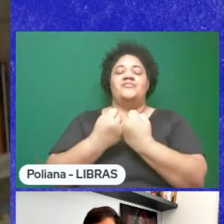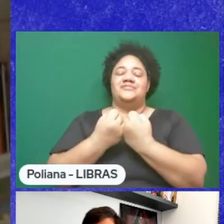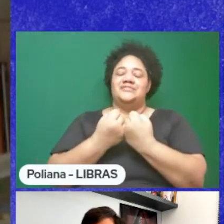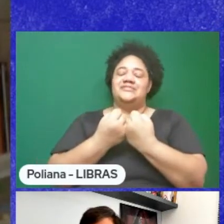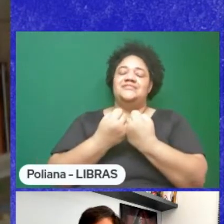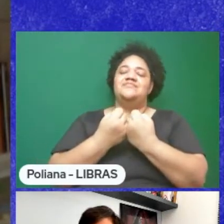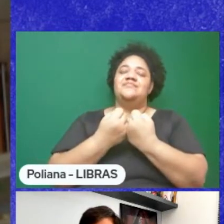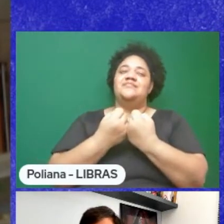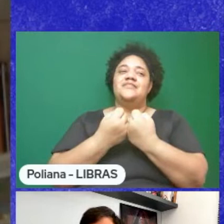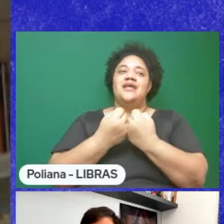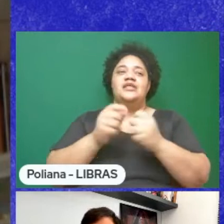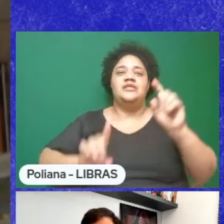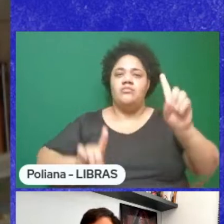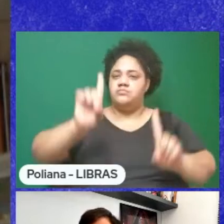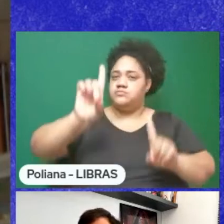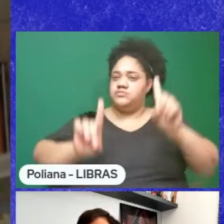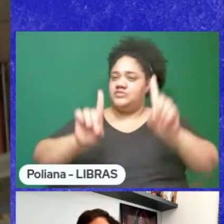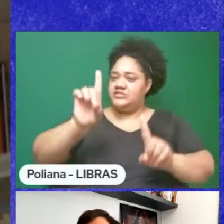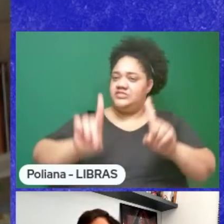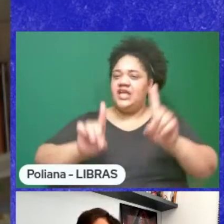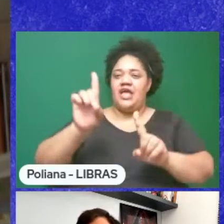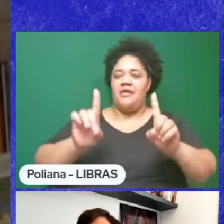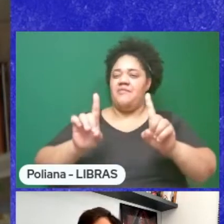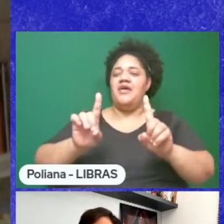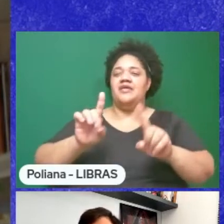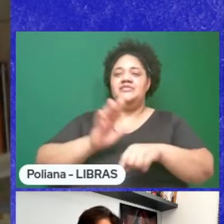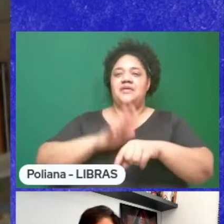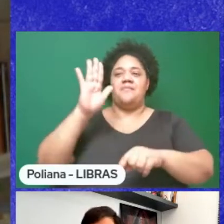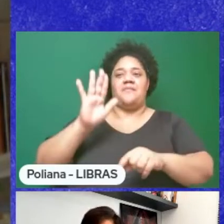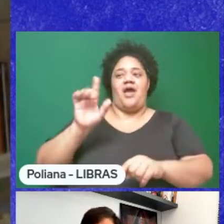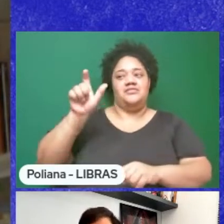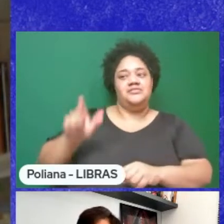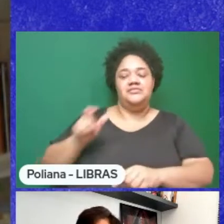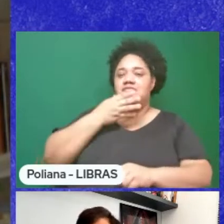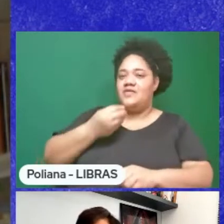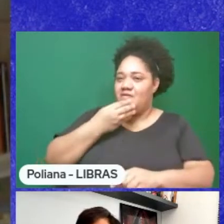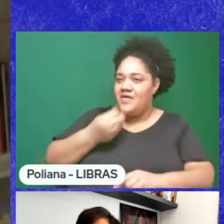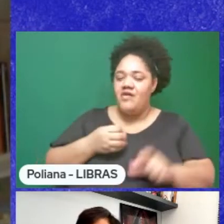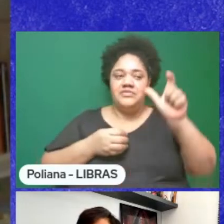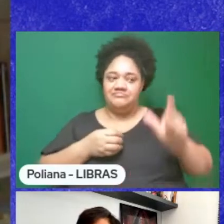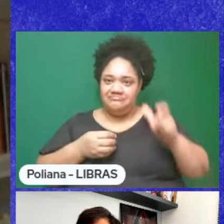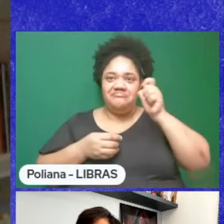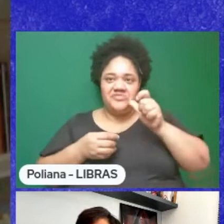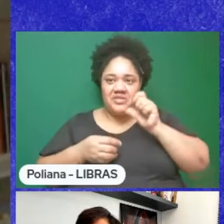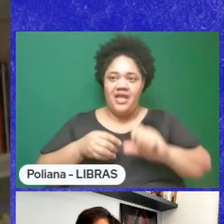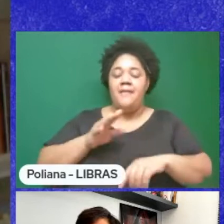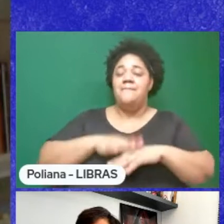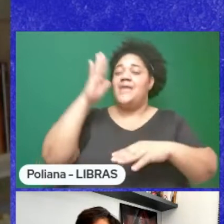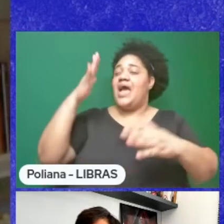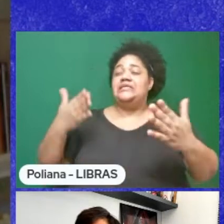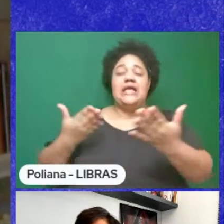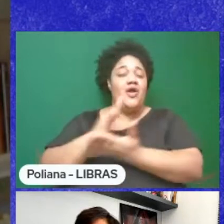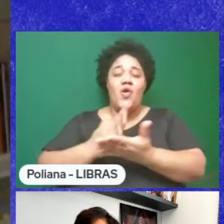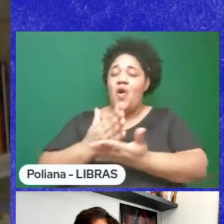essa disputa entre esses dois, essa rixa que tem muito mais dele do que dela, no caso ali daqueles personagens, né? O incômodo tá nele. Ele